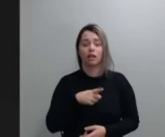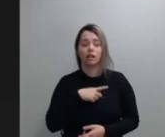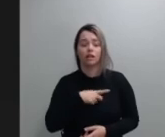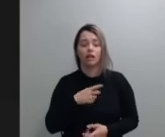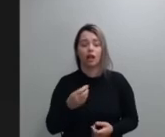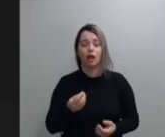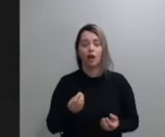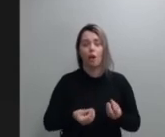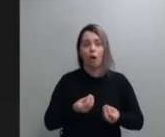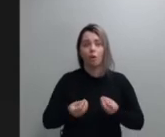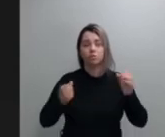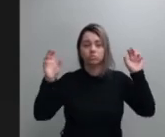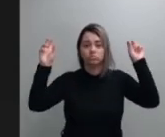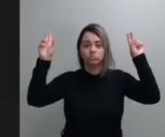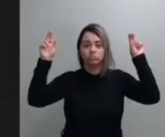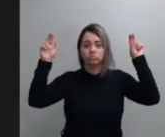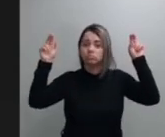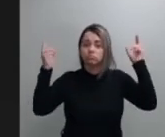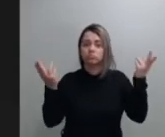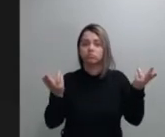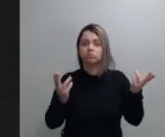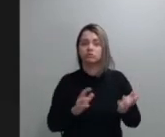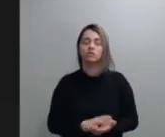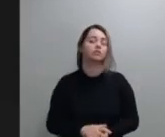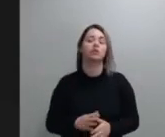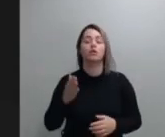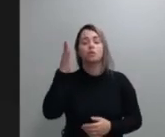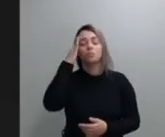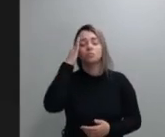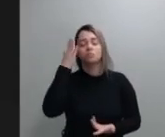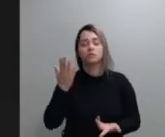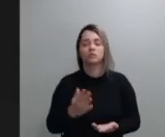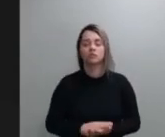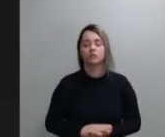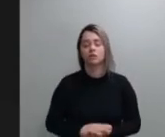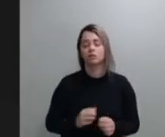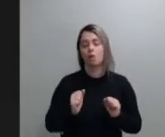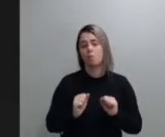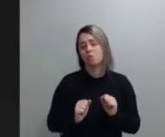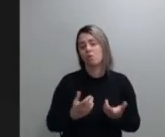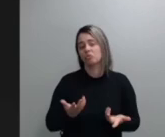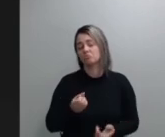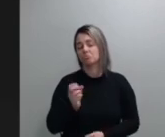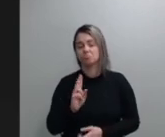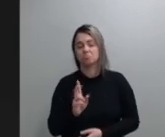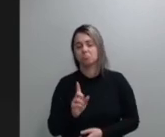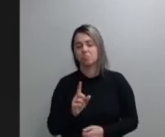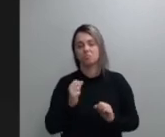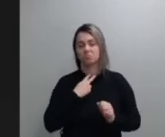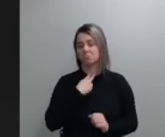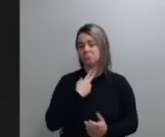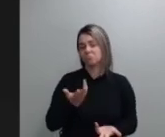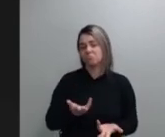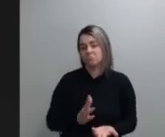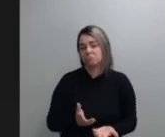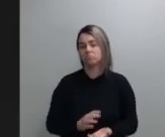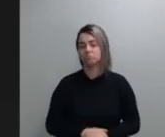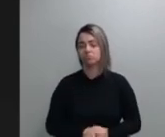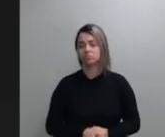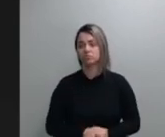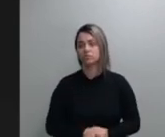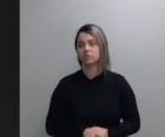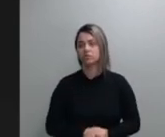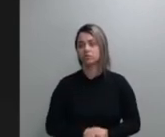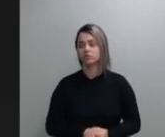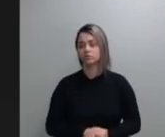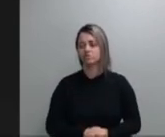pudesse refletir não sei se vossa excelência tem isso de momento ou não se não fica para outra sessão e a expedição do